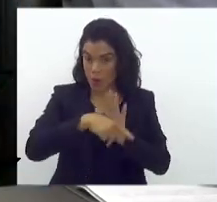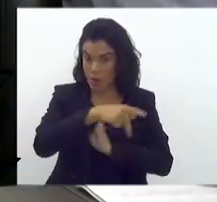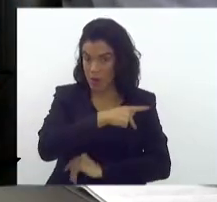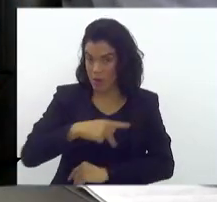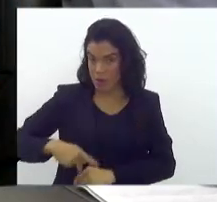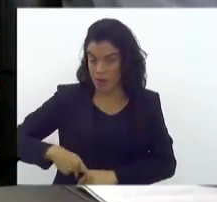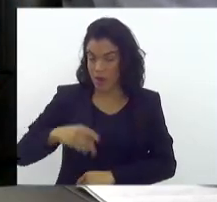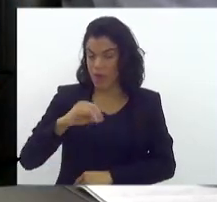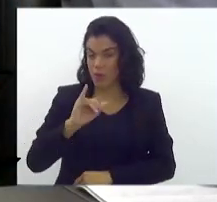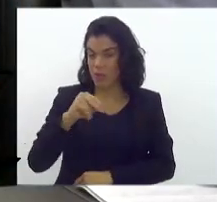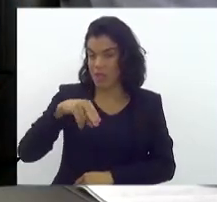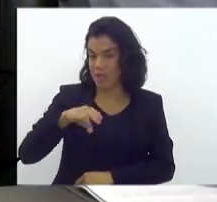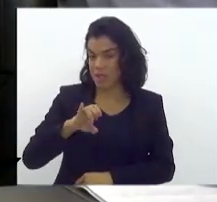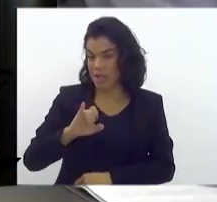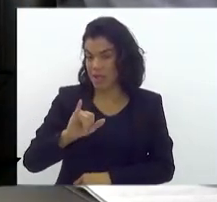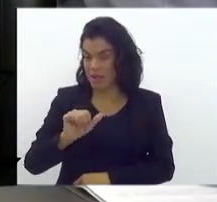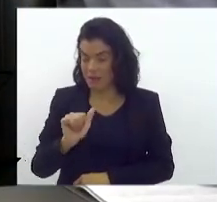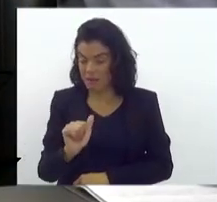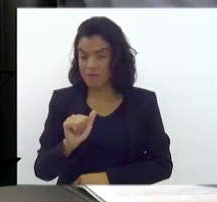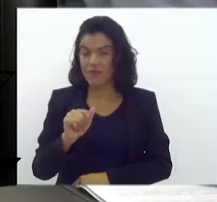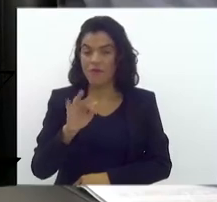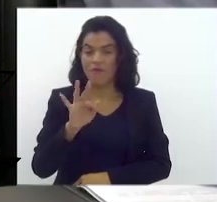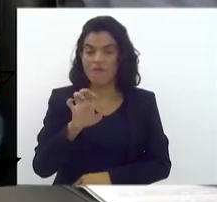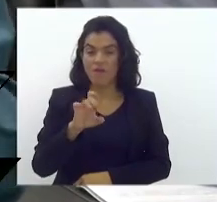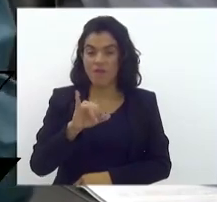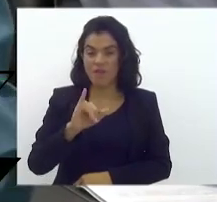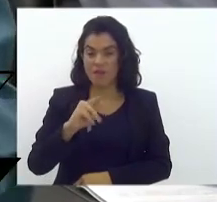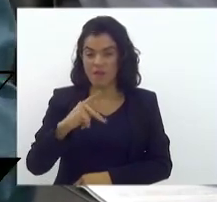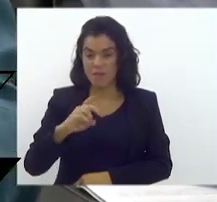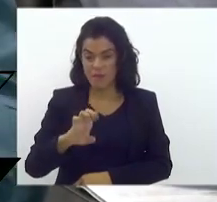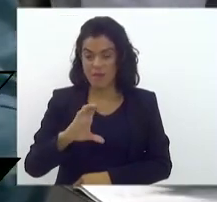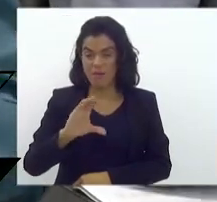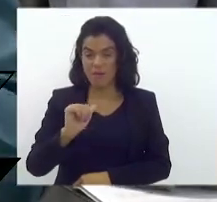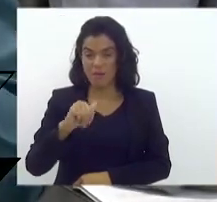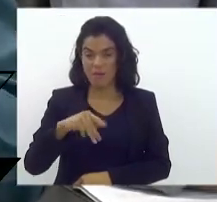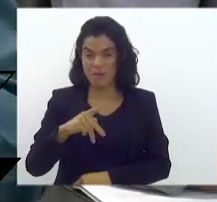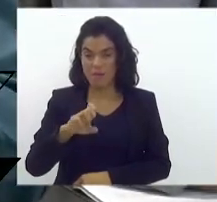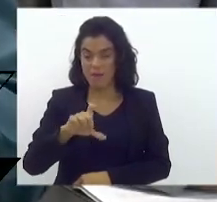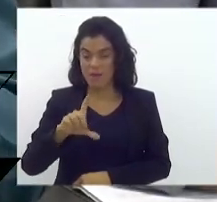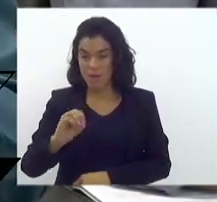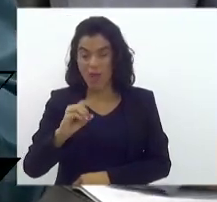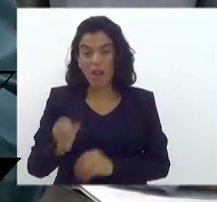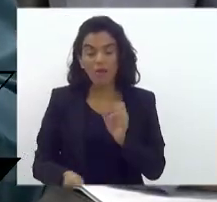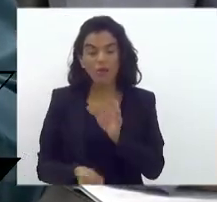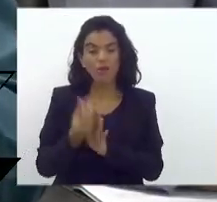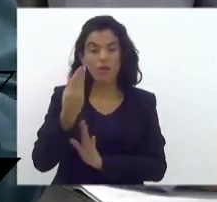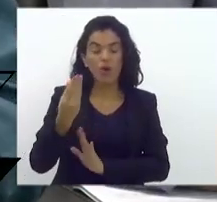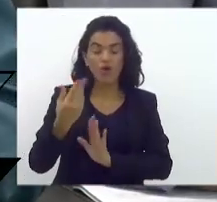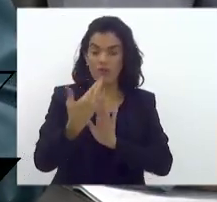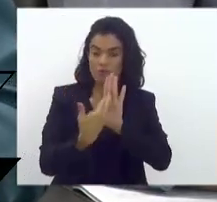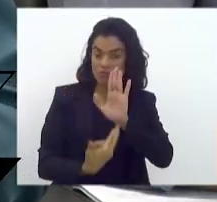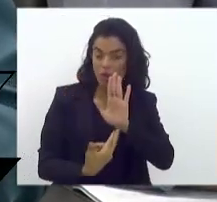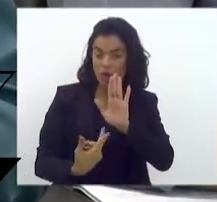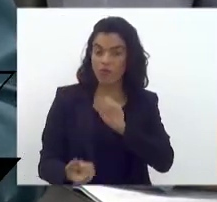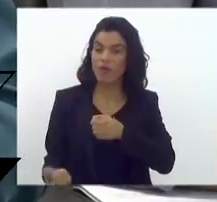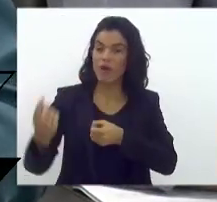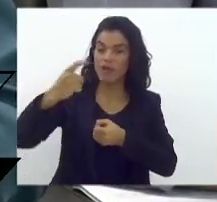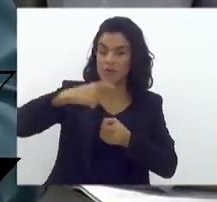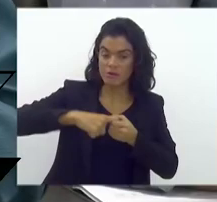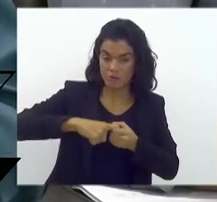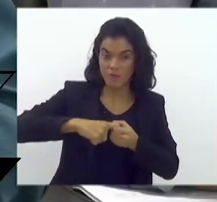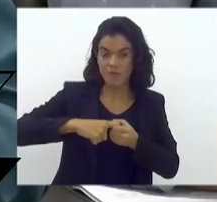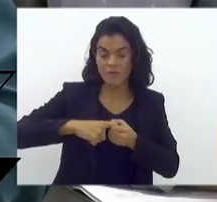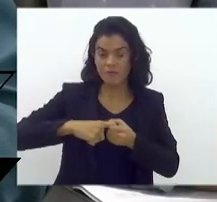do INEA, o Felipe Campelo, ele fez uma nova norma dizendo que vai voltar